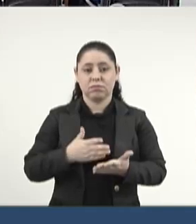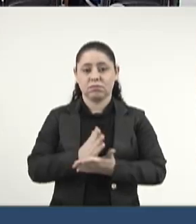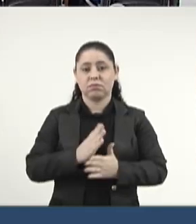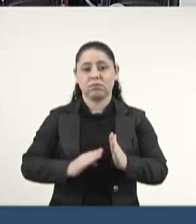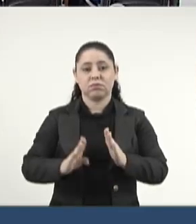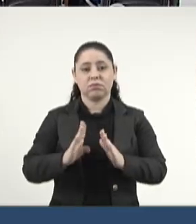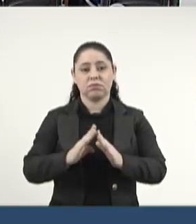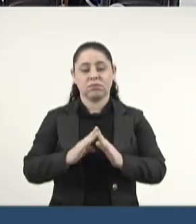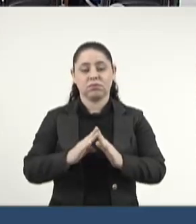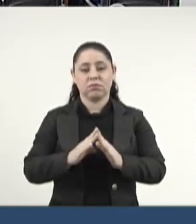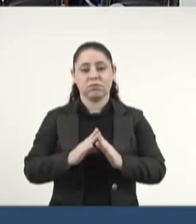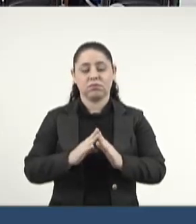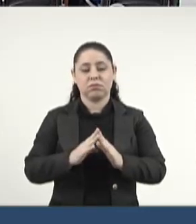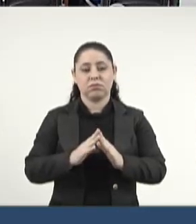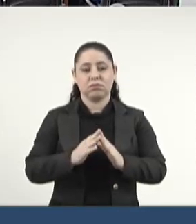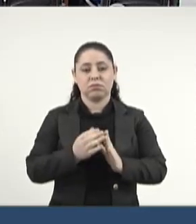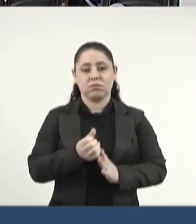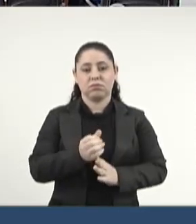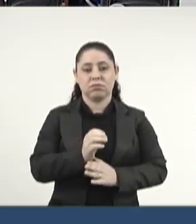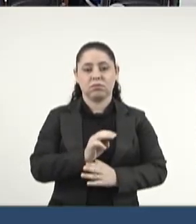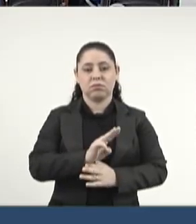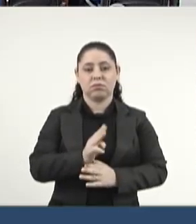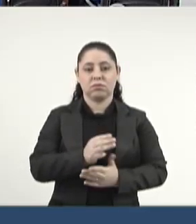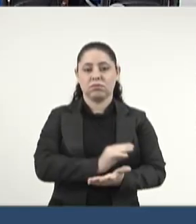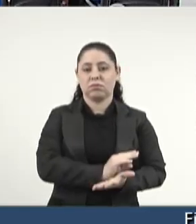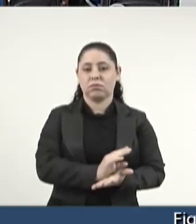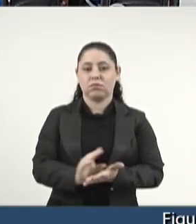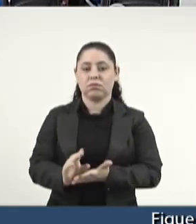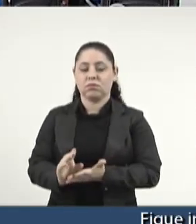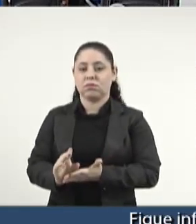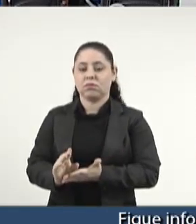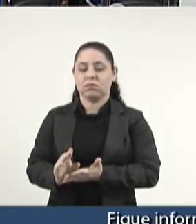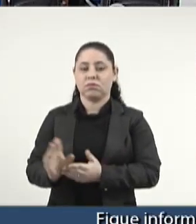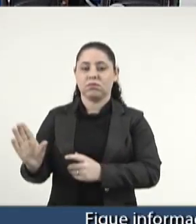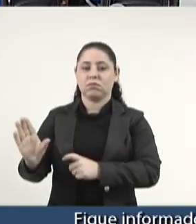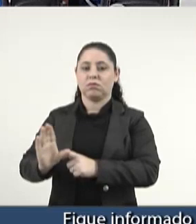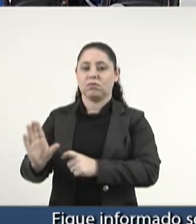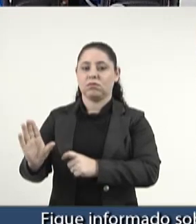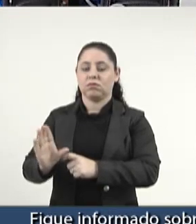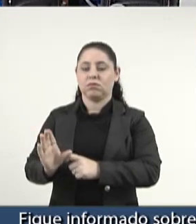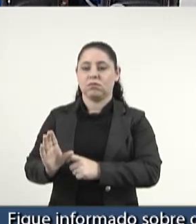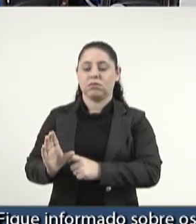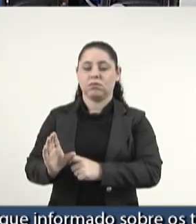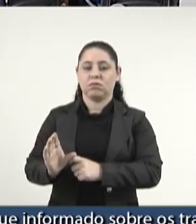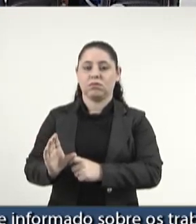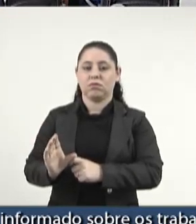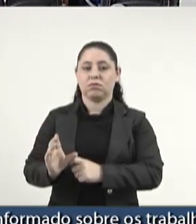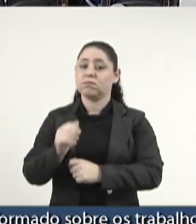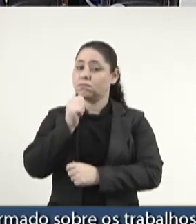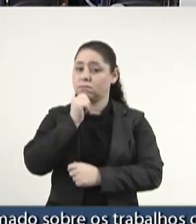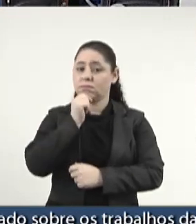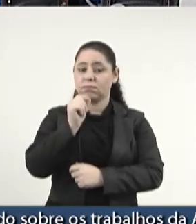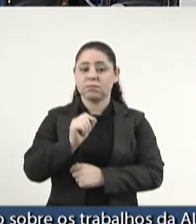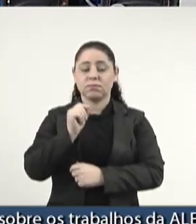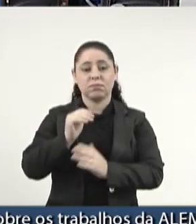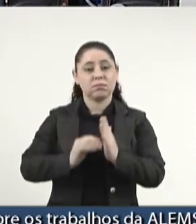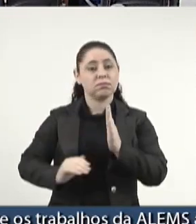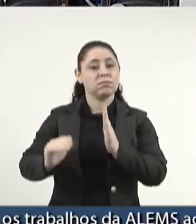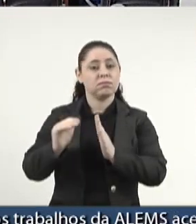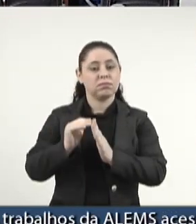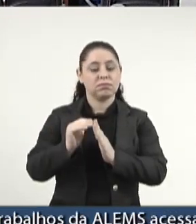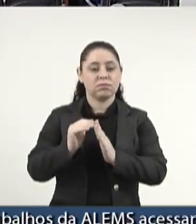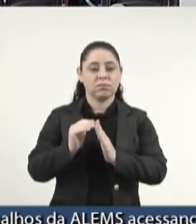casa concedeu aí esse bônus à Cacemes de 60 milhões de reais e ainda um